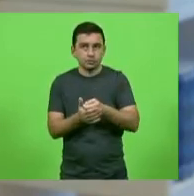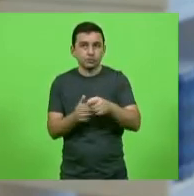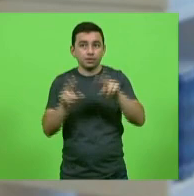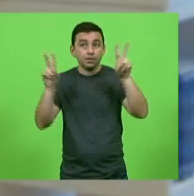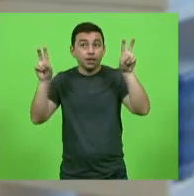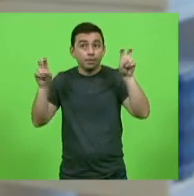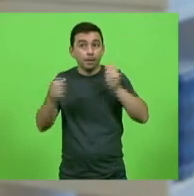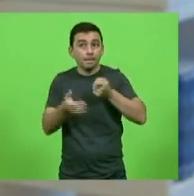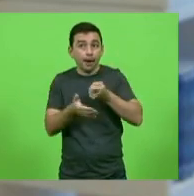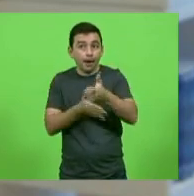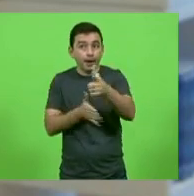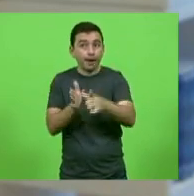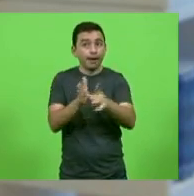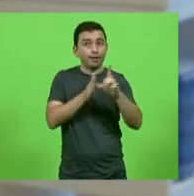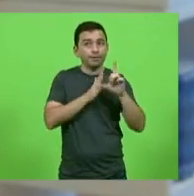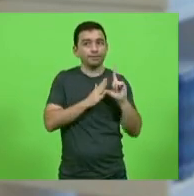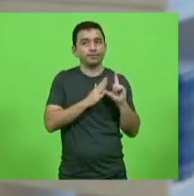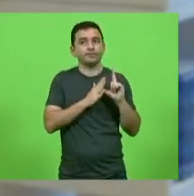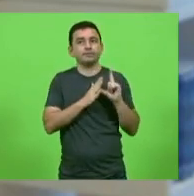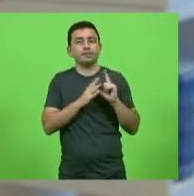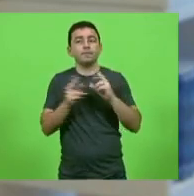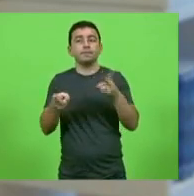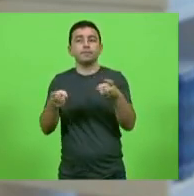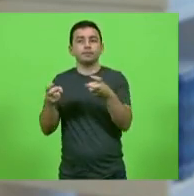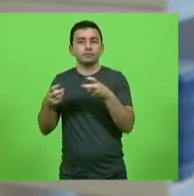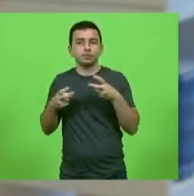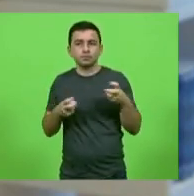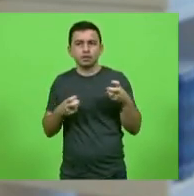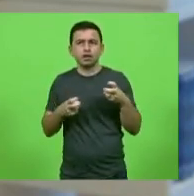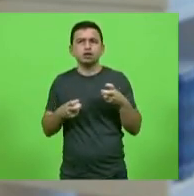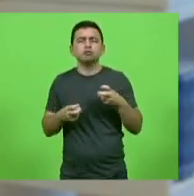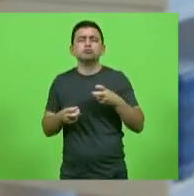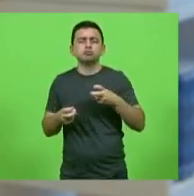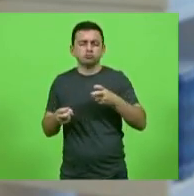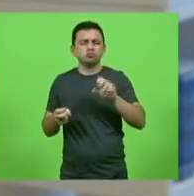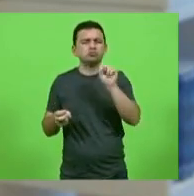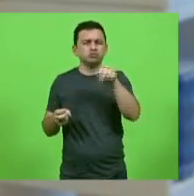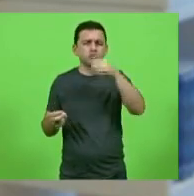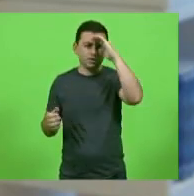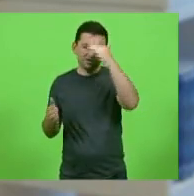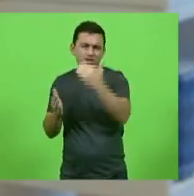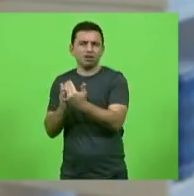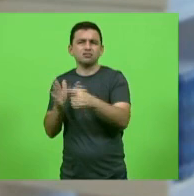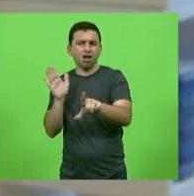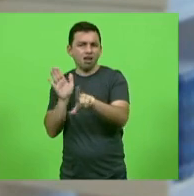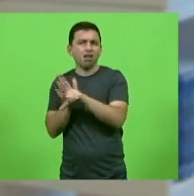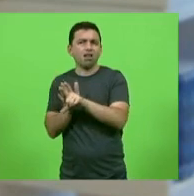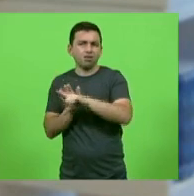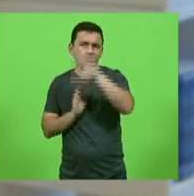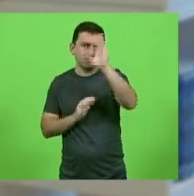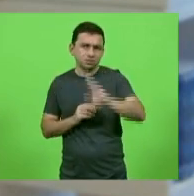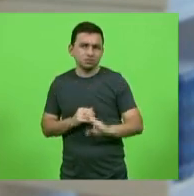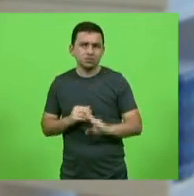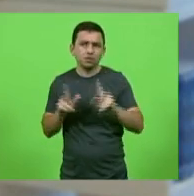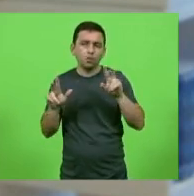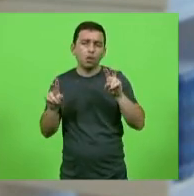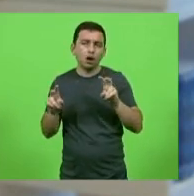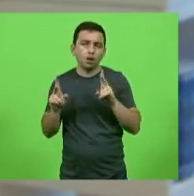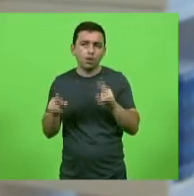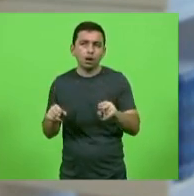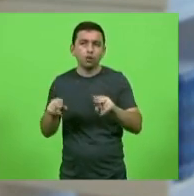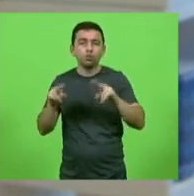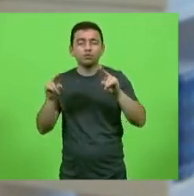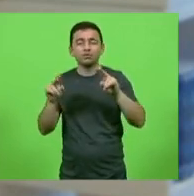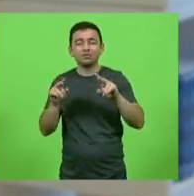pagamento antecipado, observou sim o cumprimento da legislação nacional, como se denota do texto de projeto de lei de autoria